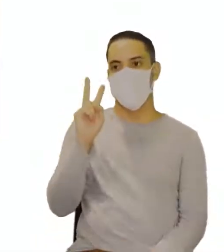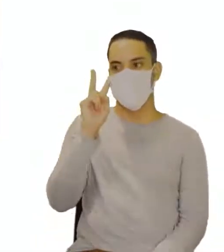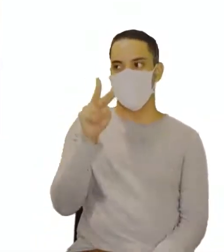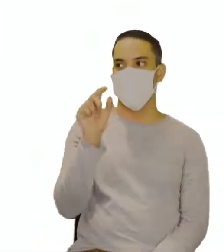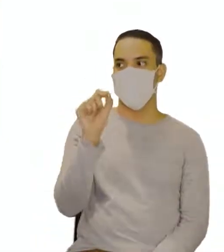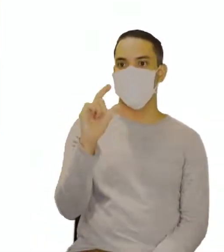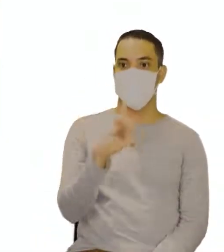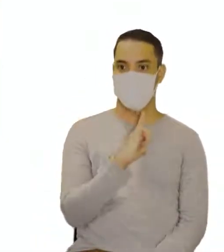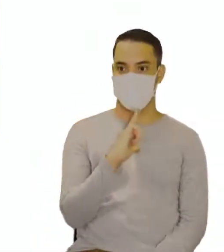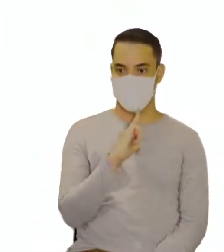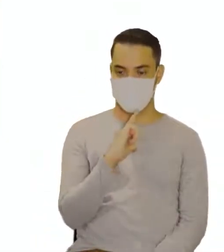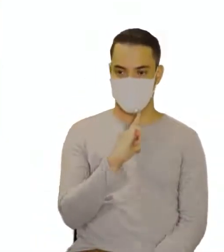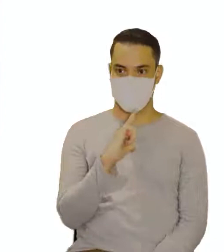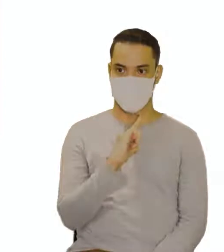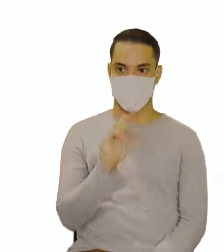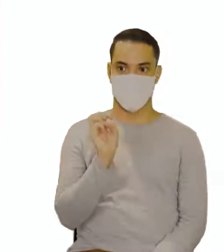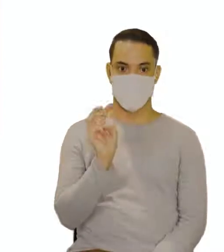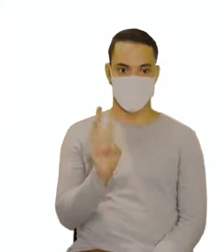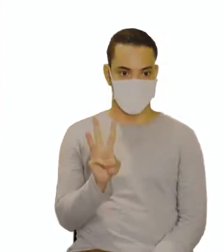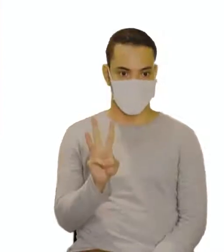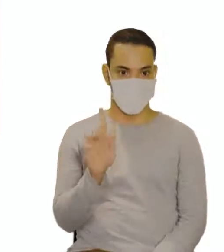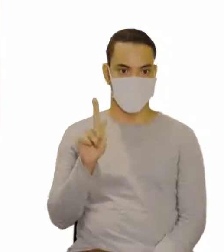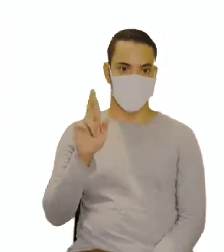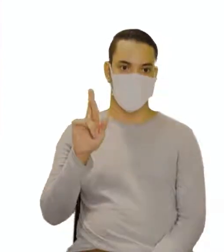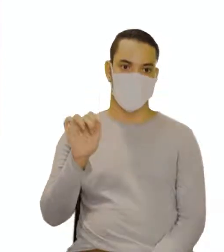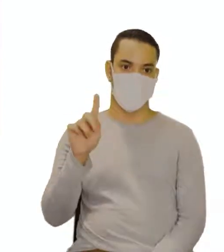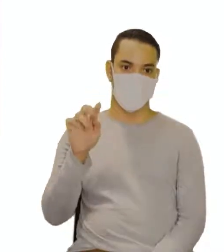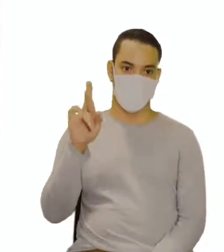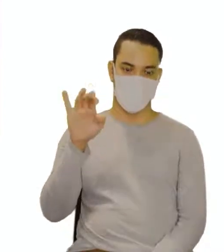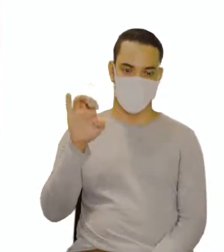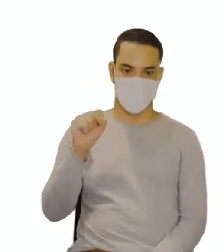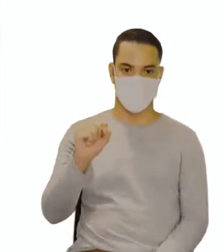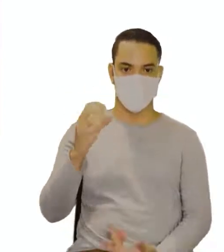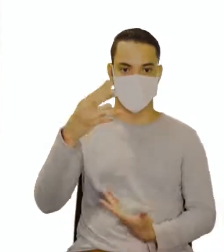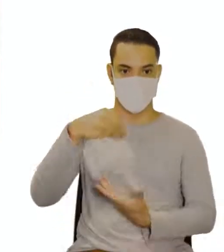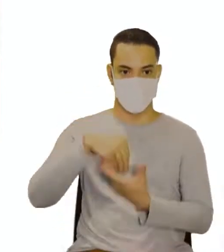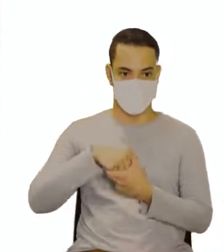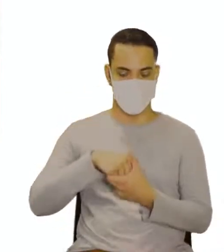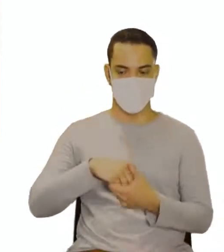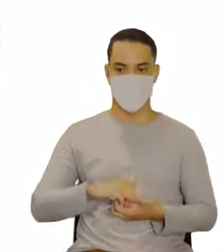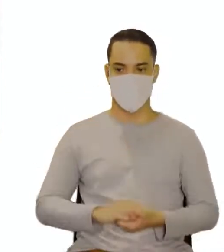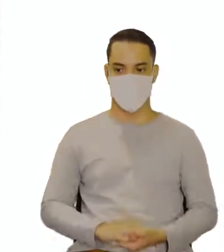eu tenho 3 geradores em série